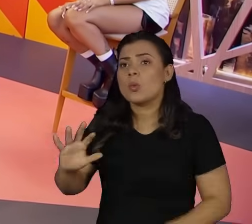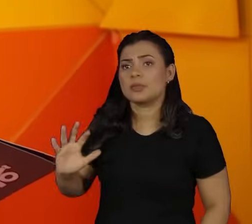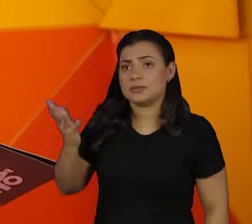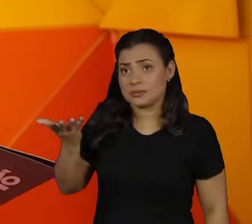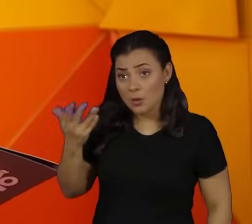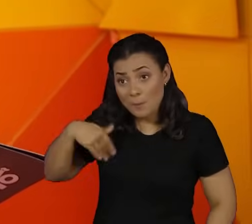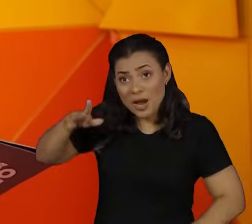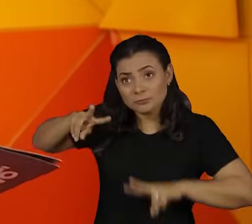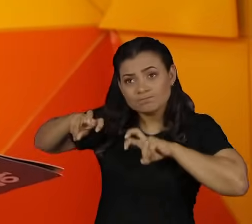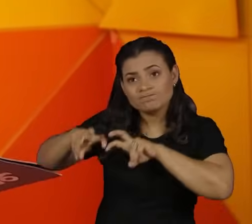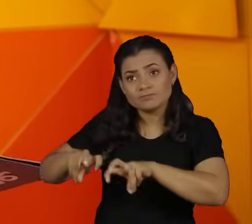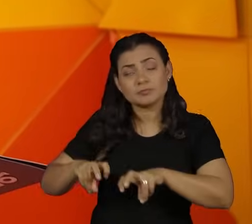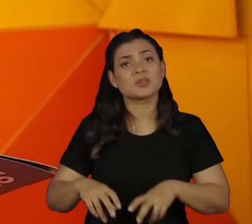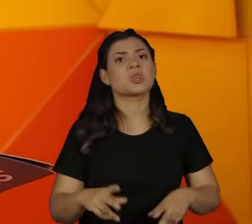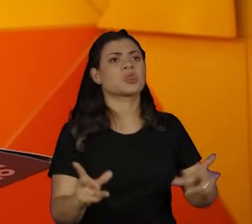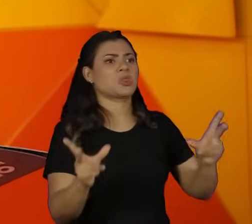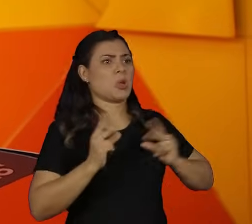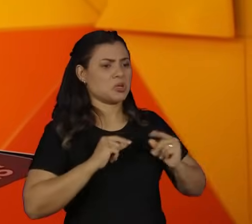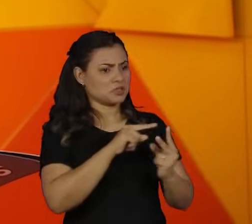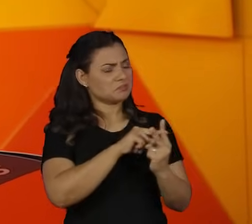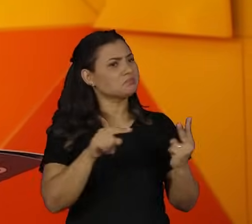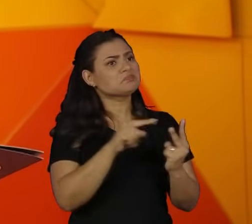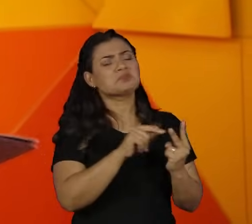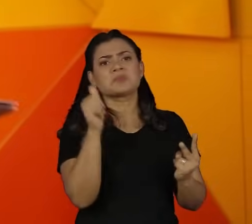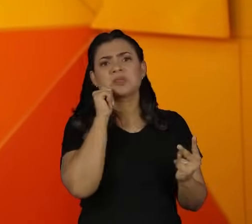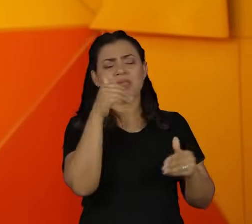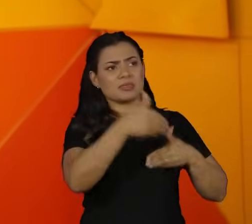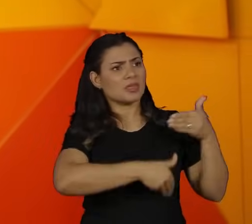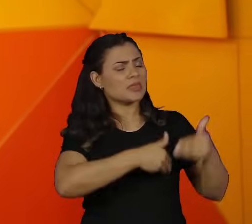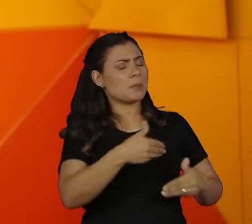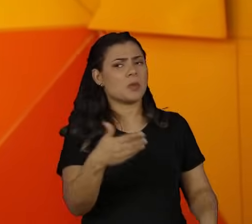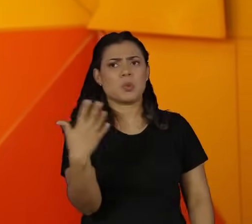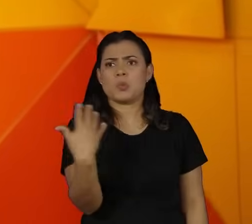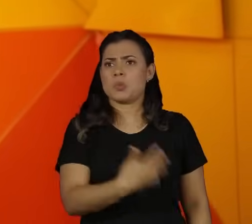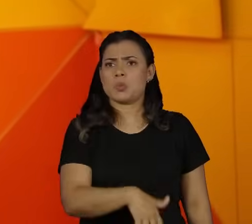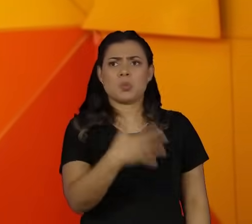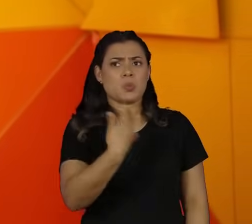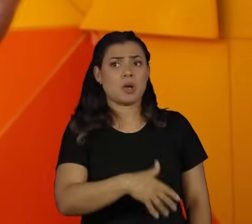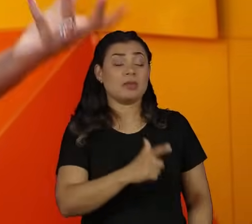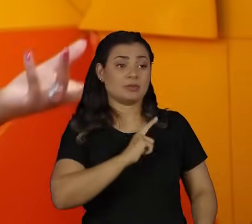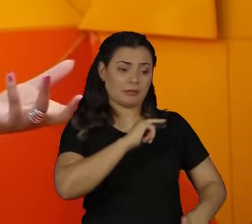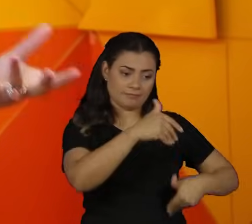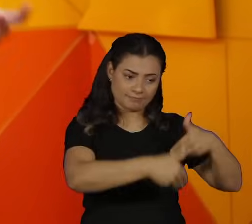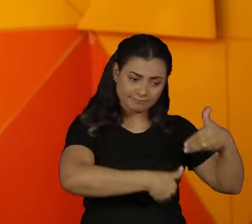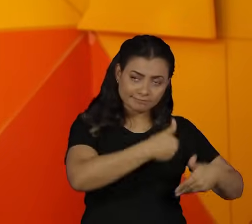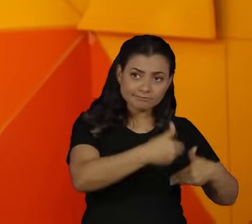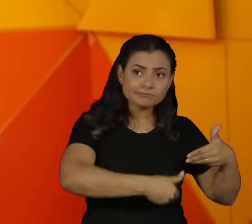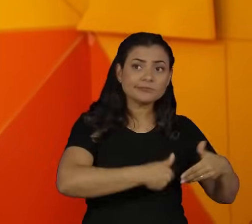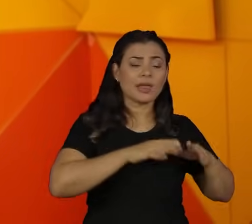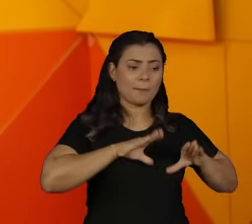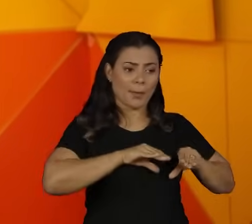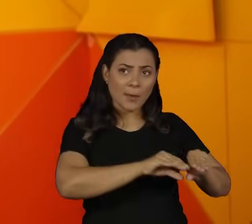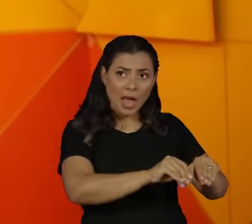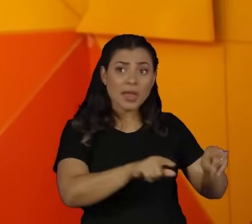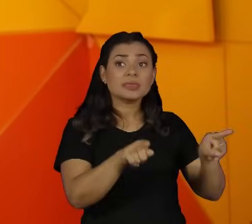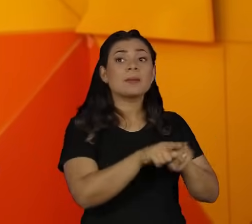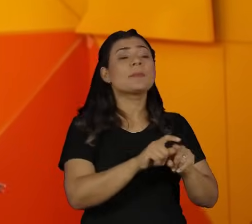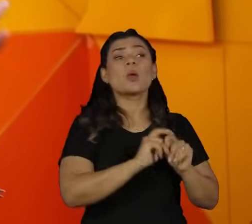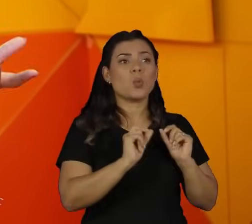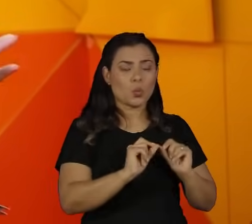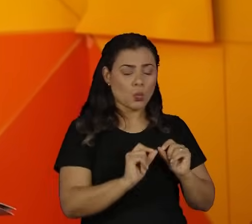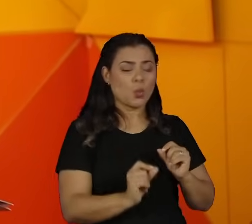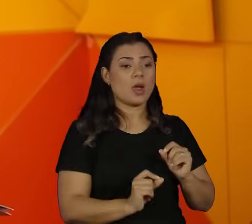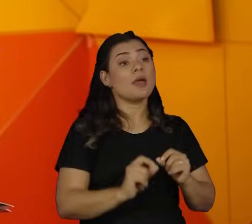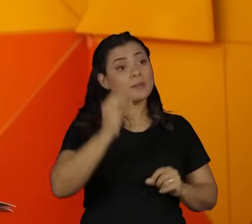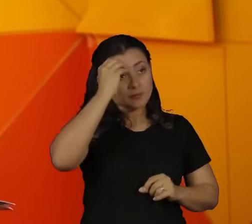entendi. E, Papis, as meninas, durante o tratamento, elas aliam a terapia holística com o esoterismo. E aí eu